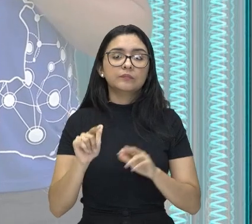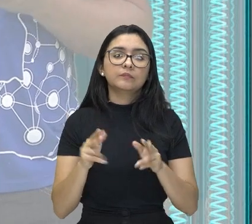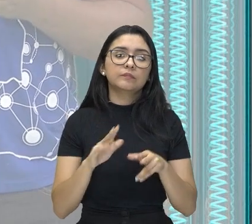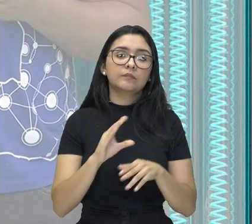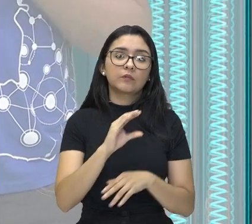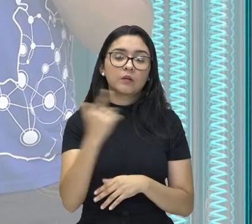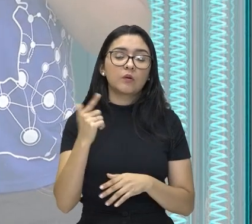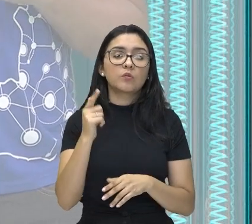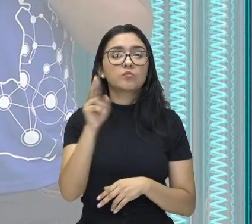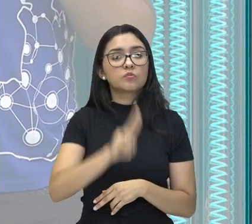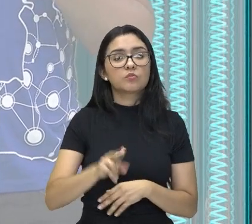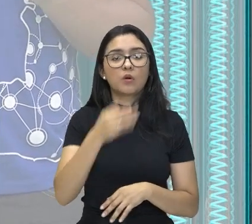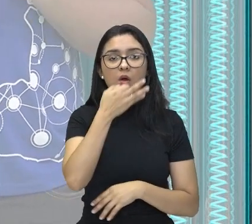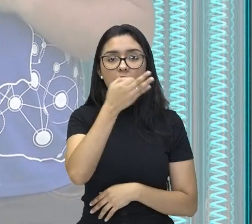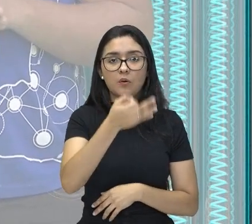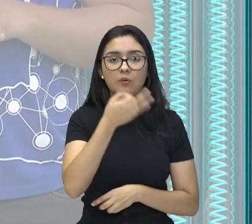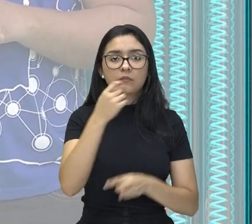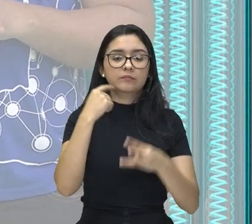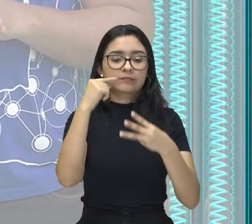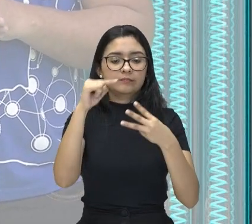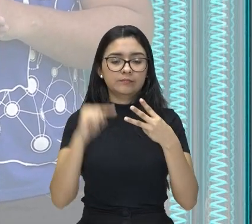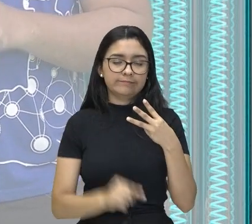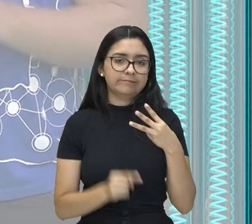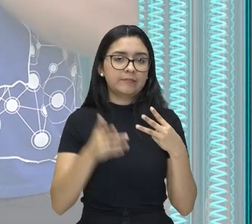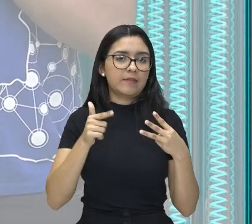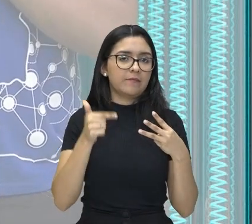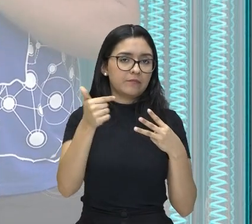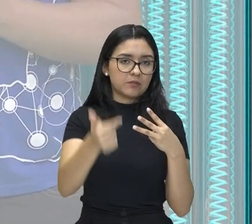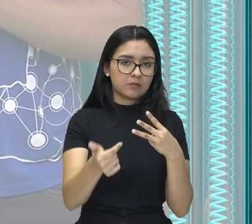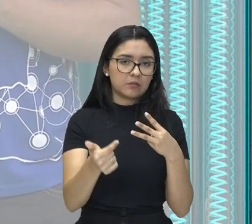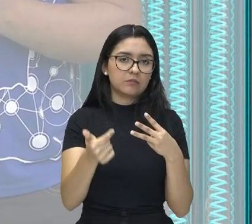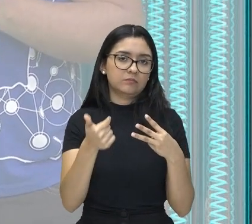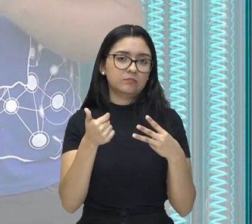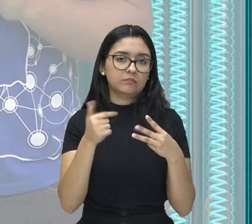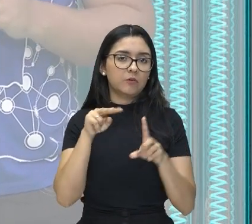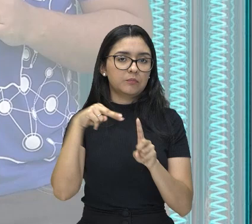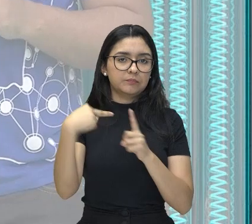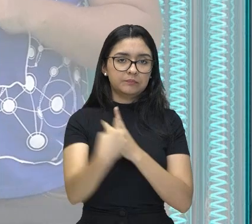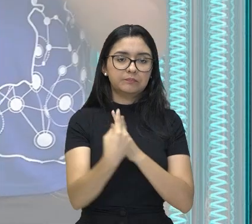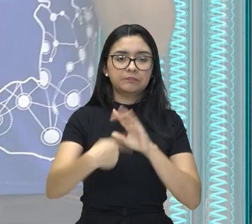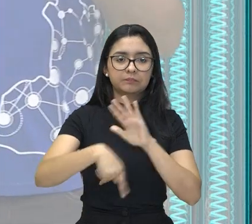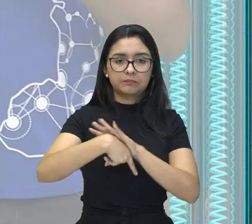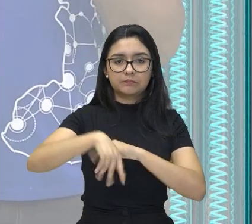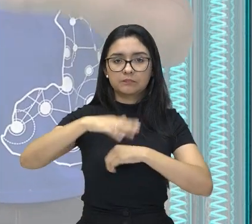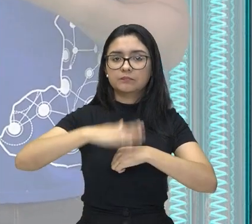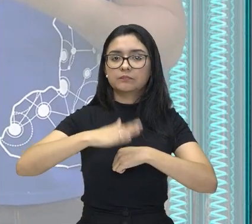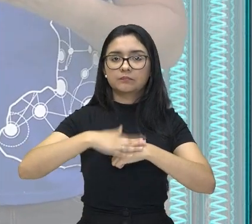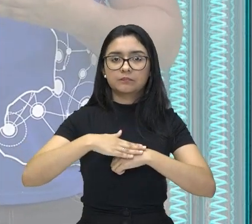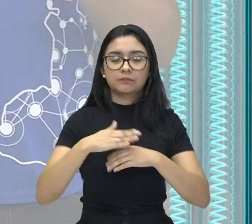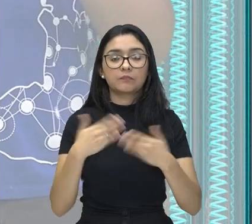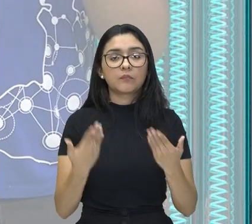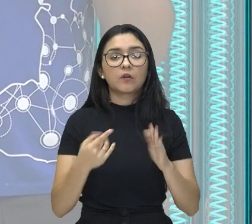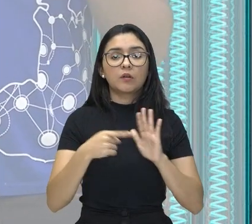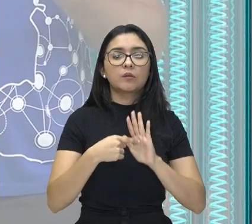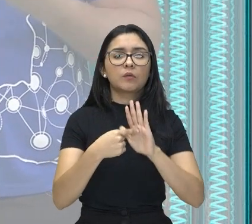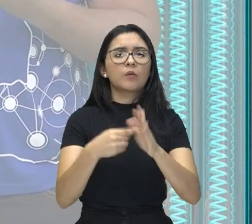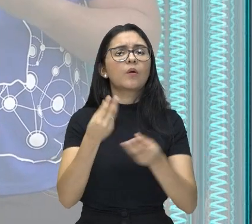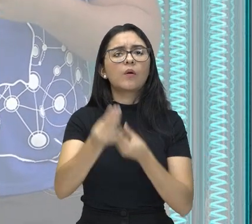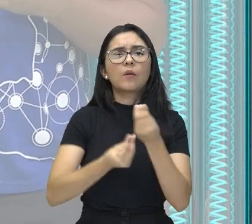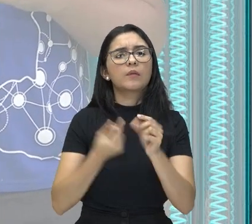uso de argumentos para defender o ponto de vista dele, certo? Que como ele apresentou esse argumento? Então,